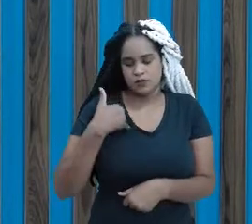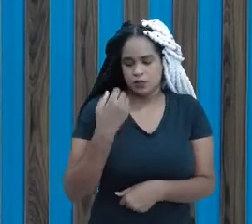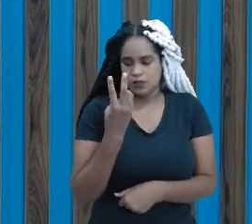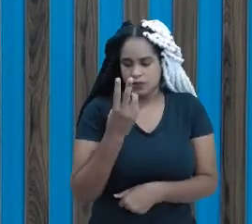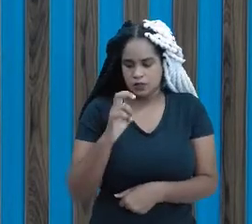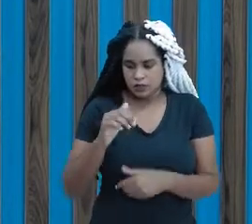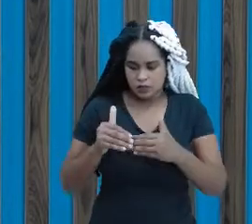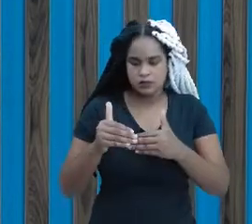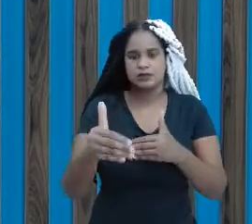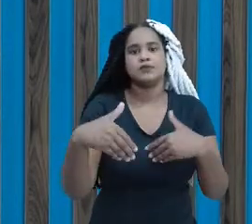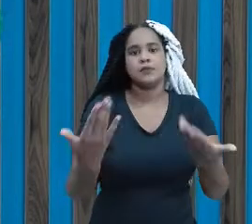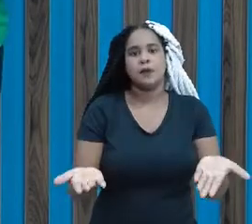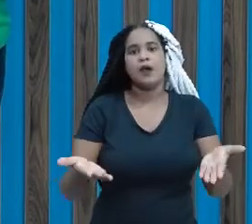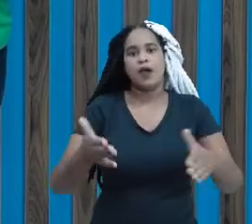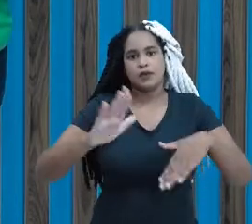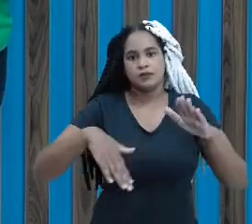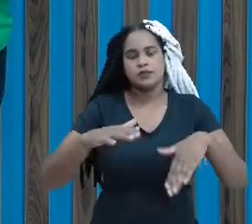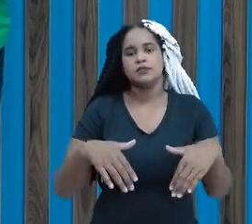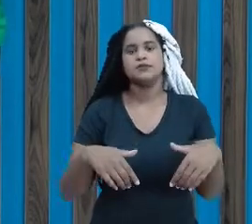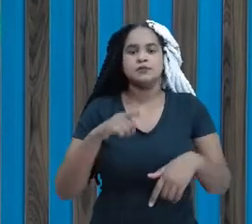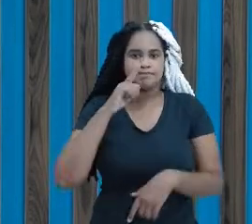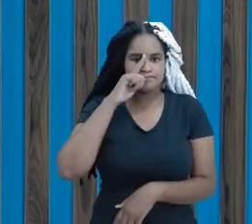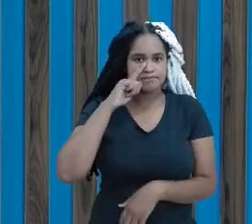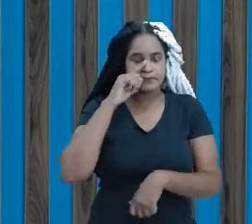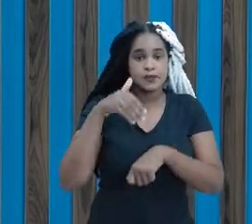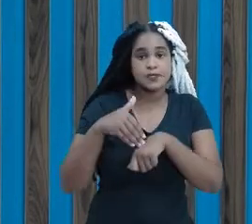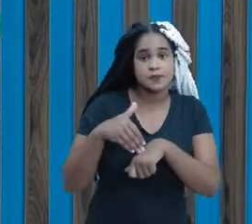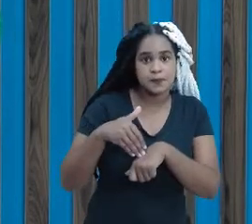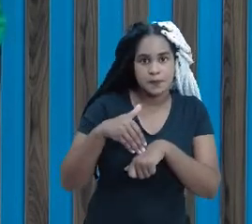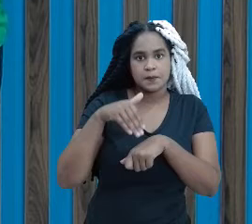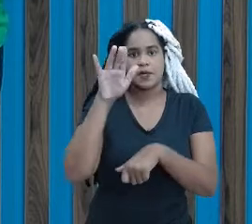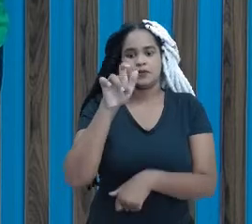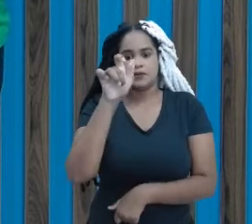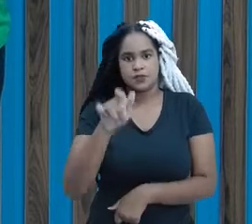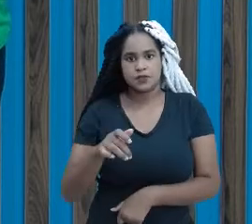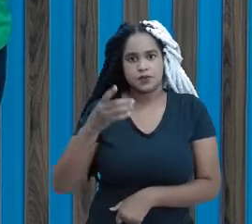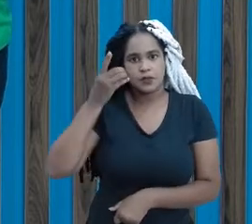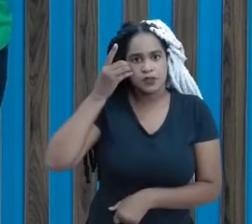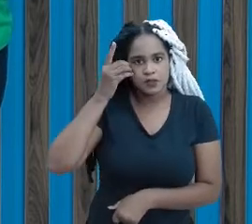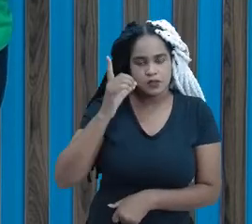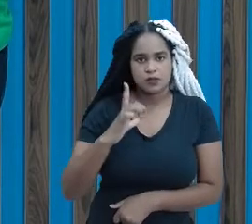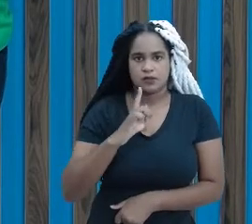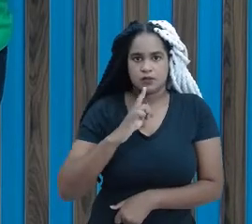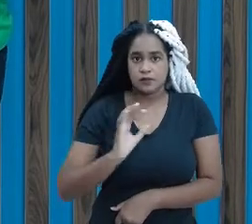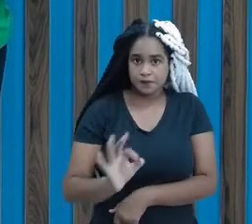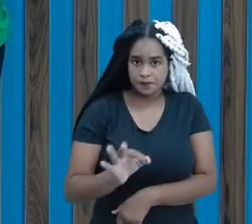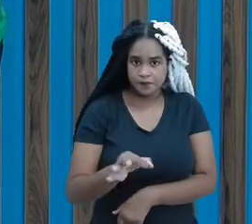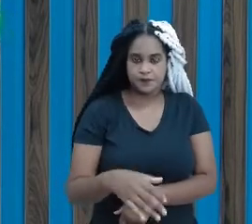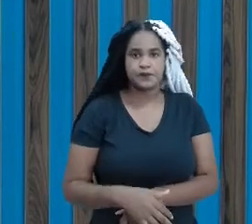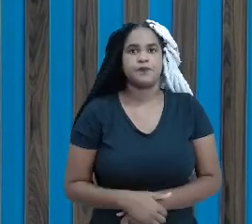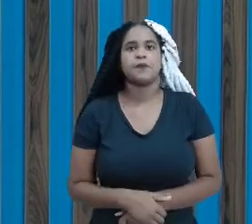essa probabilidade aí de haver um indivíduo, né, nascido com síndrome de Down, tá certo?